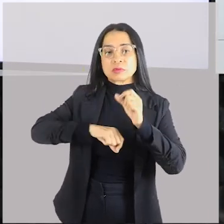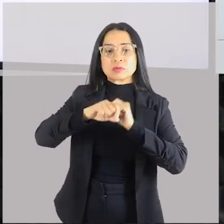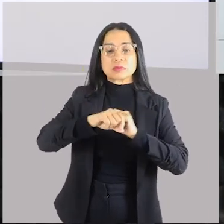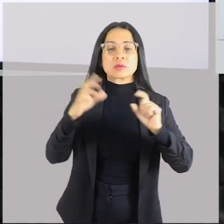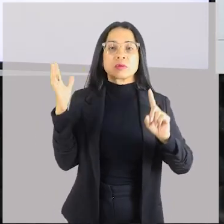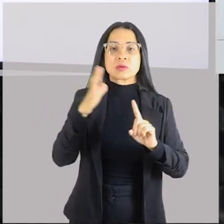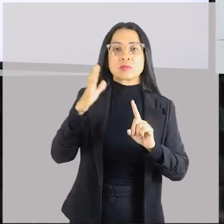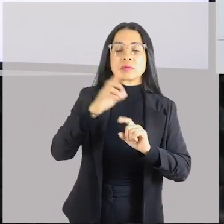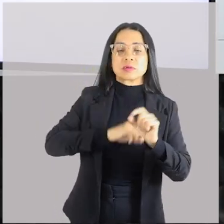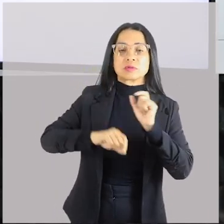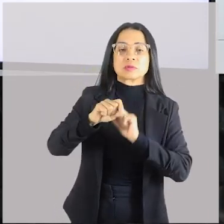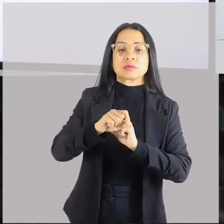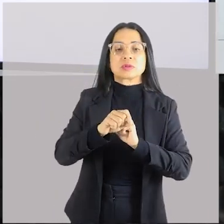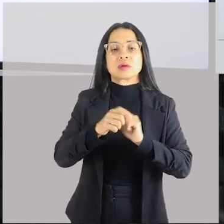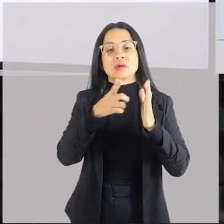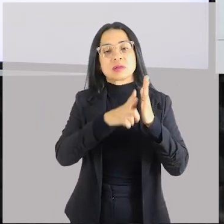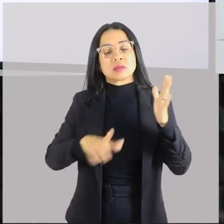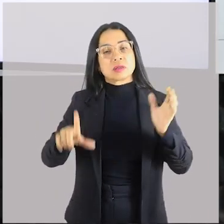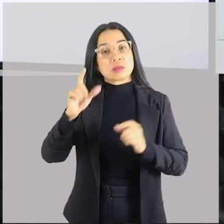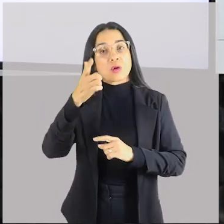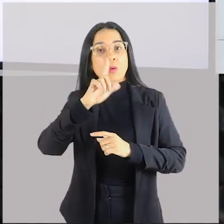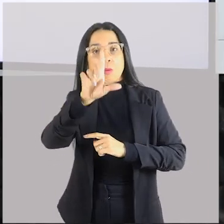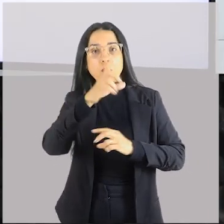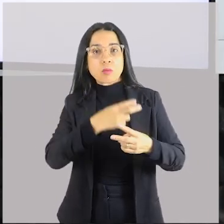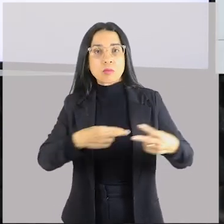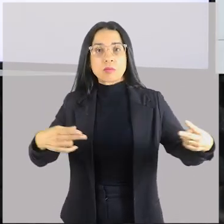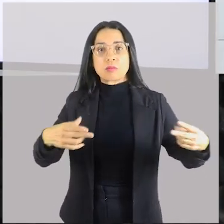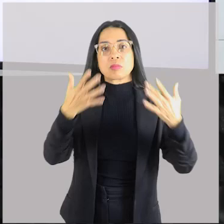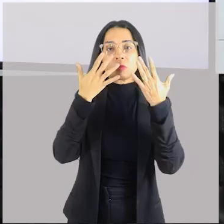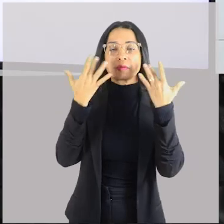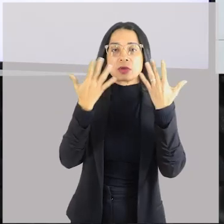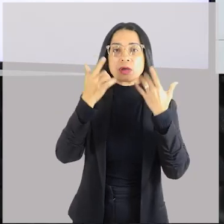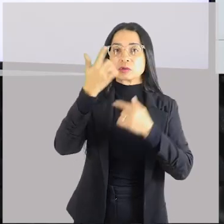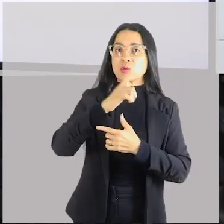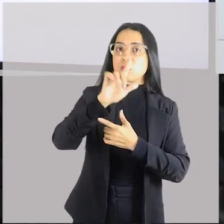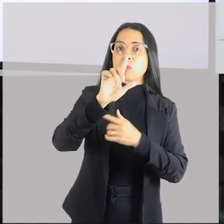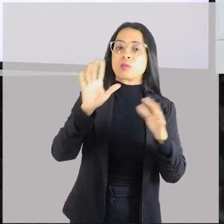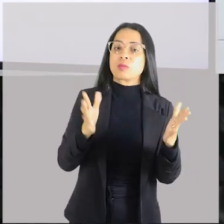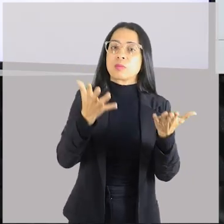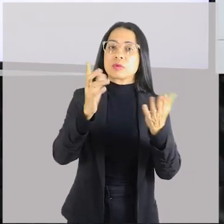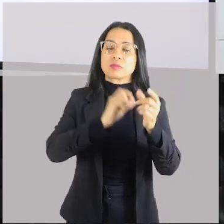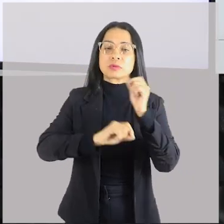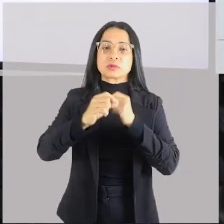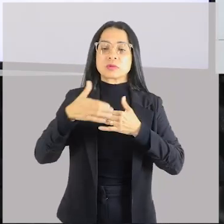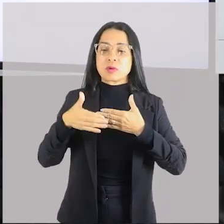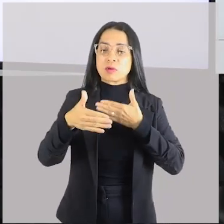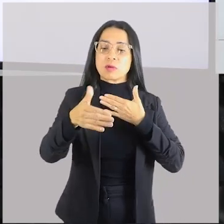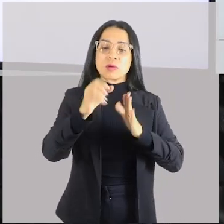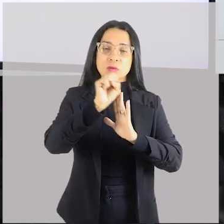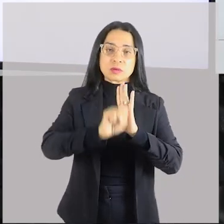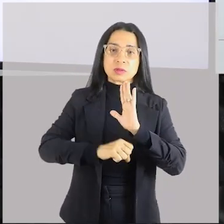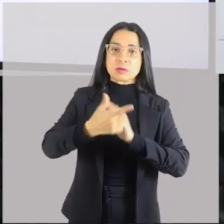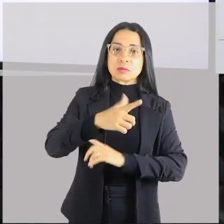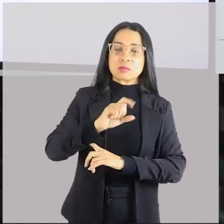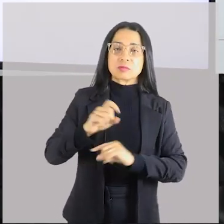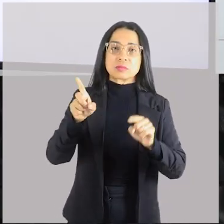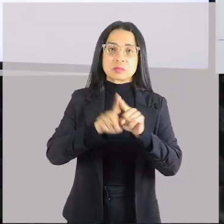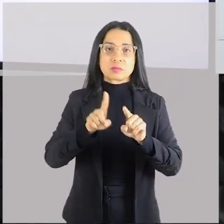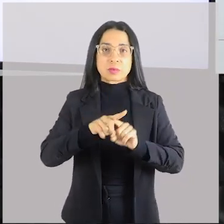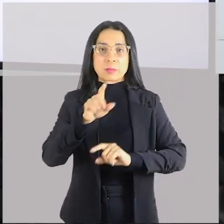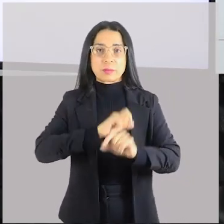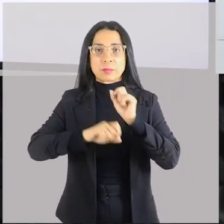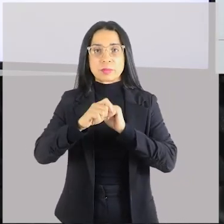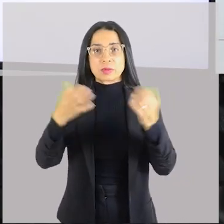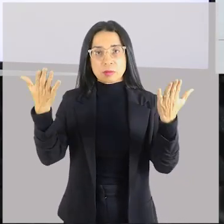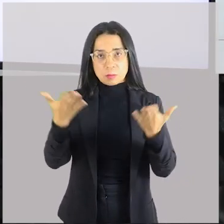vai influenciar a literatura mas vai influenciar outros mecanismos de arte outras manifestações ao longo do século XX e também